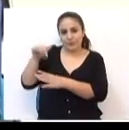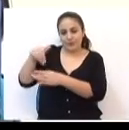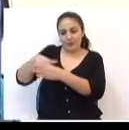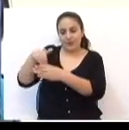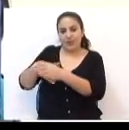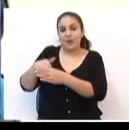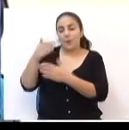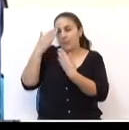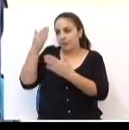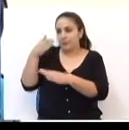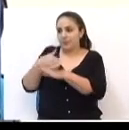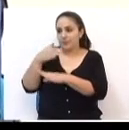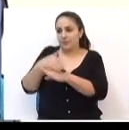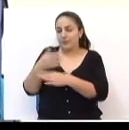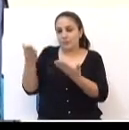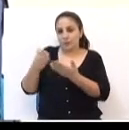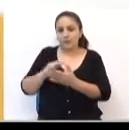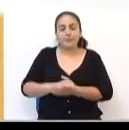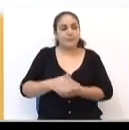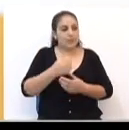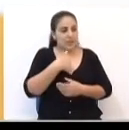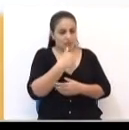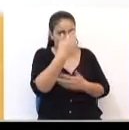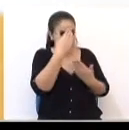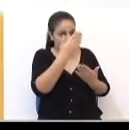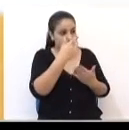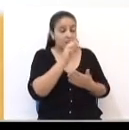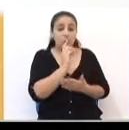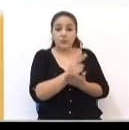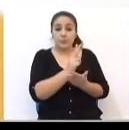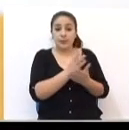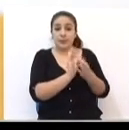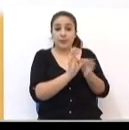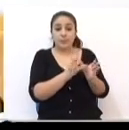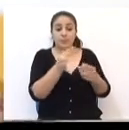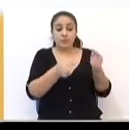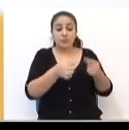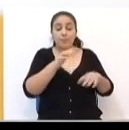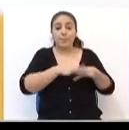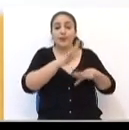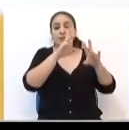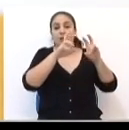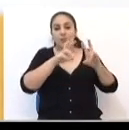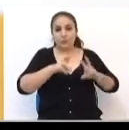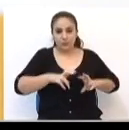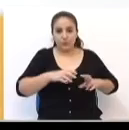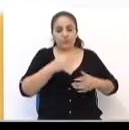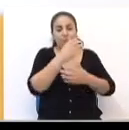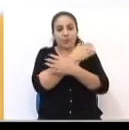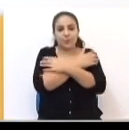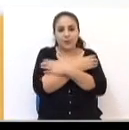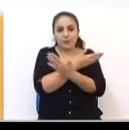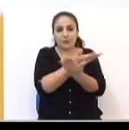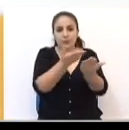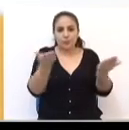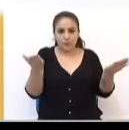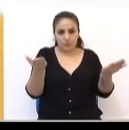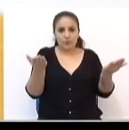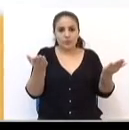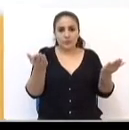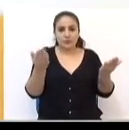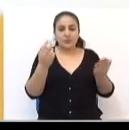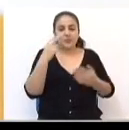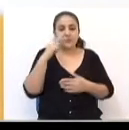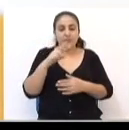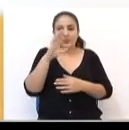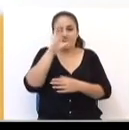obrigada pela sua participação no nosso jornal de hoje. Agradeço, Ana, me coloco à disposição para discutir outros temas e um abraço a todos os eleitores e cidadãos de